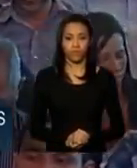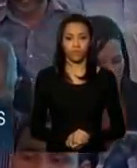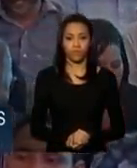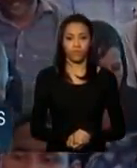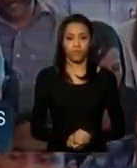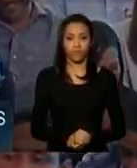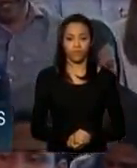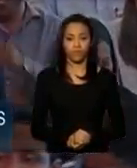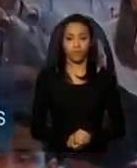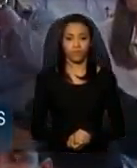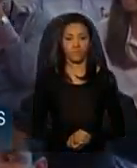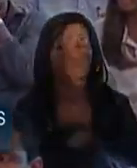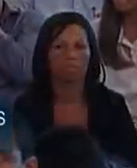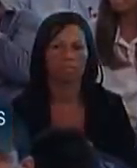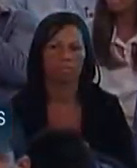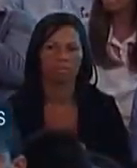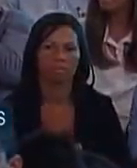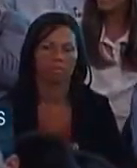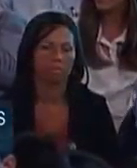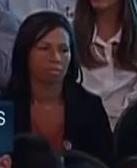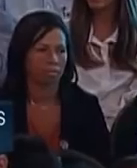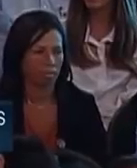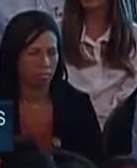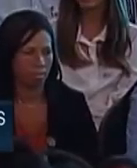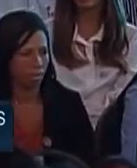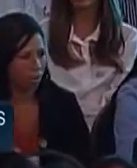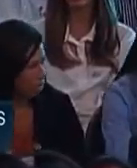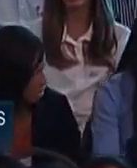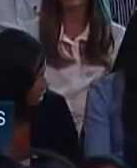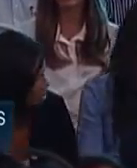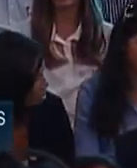Eu coloquei de volta o Francis de Assis, se eu quiser aceitar.